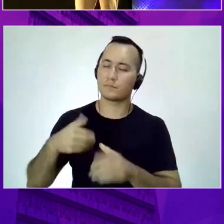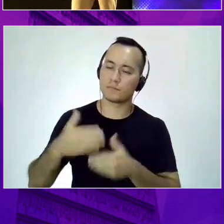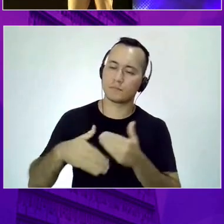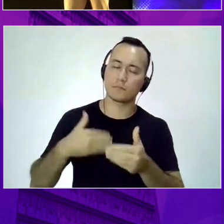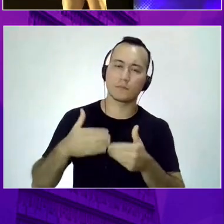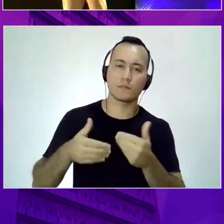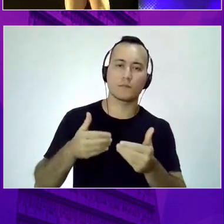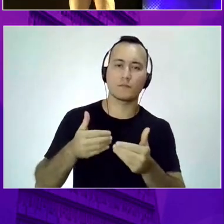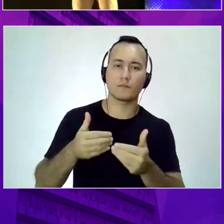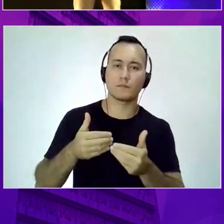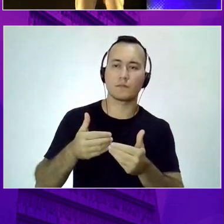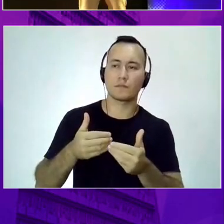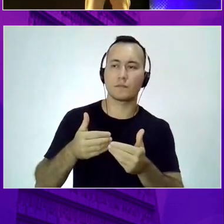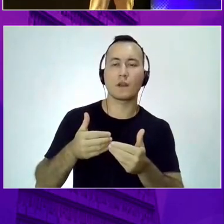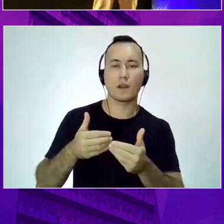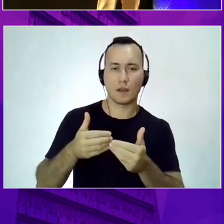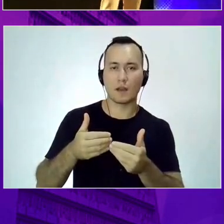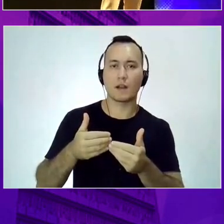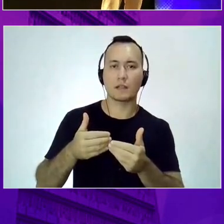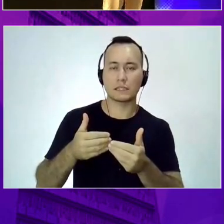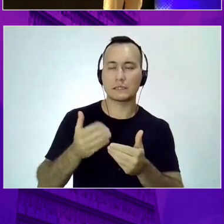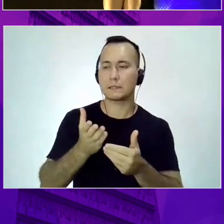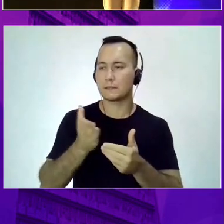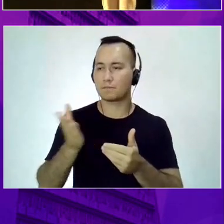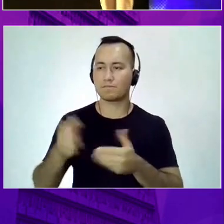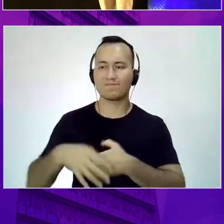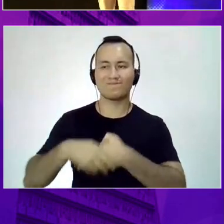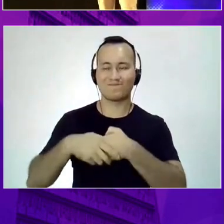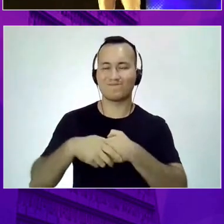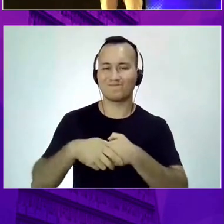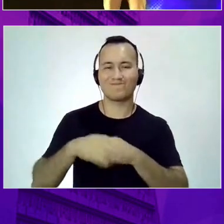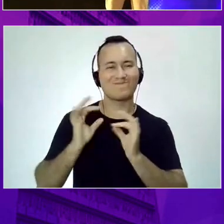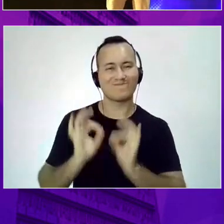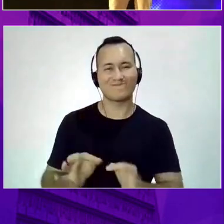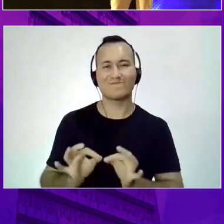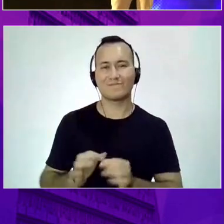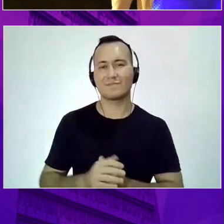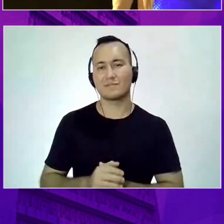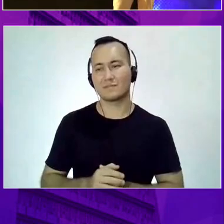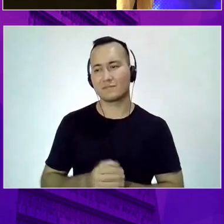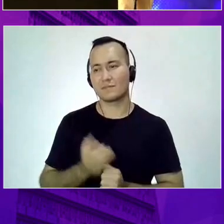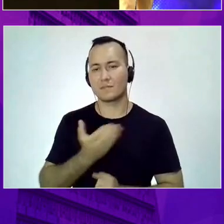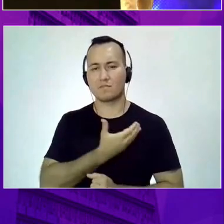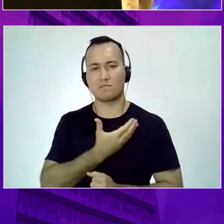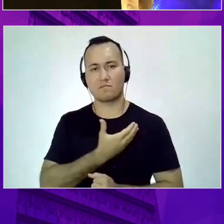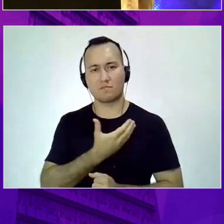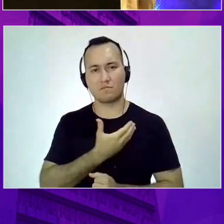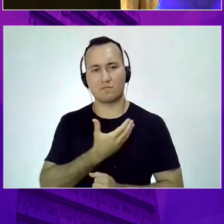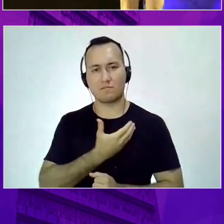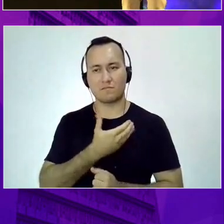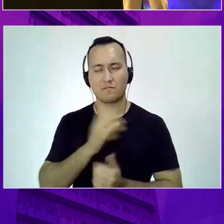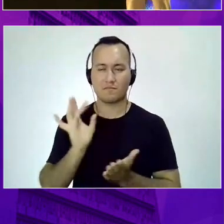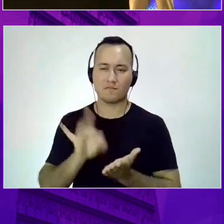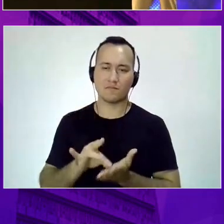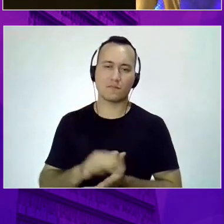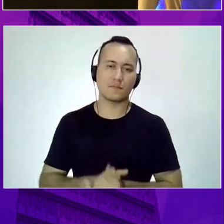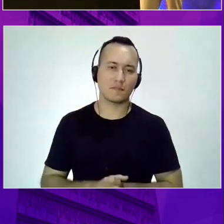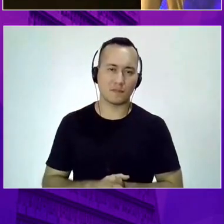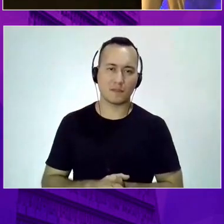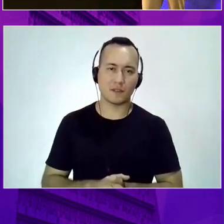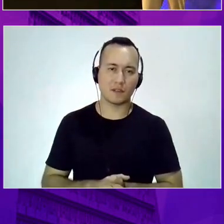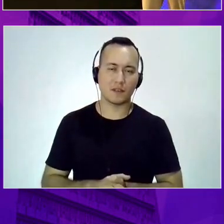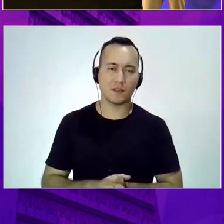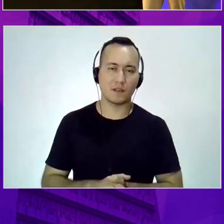estar trabalhando com nova tecnologia, além da gente estar trabalhando num espaço em pouco tempo, a gente precisou conectar